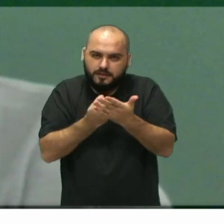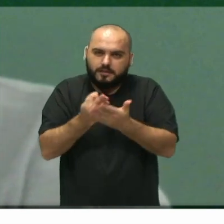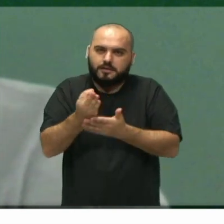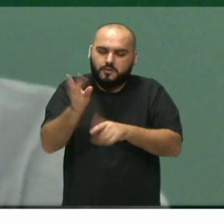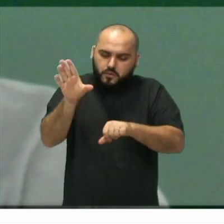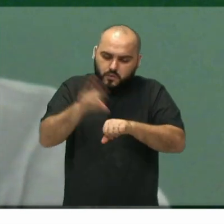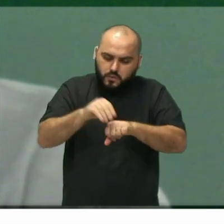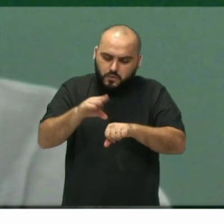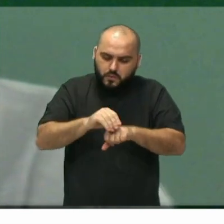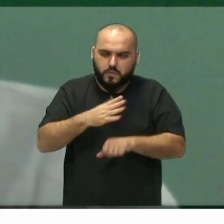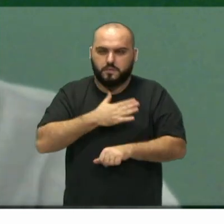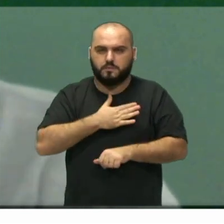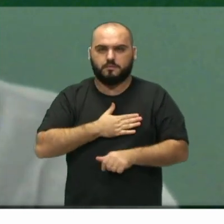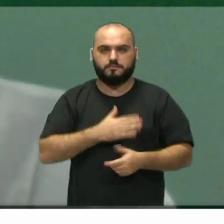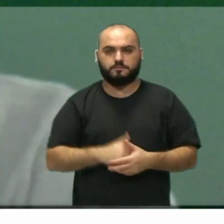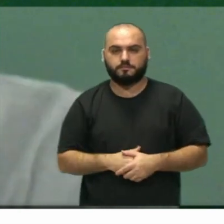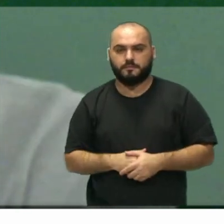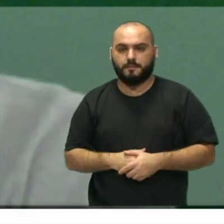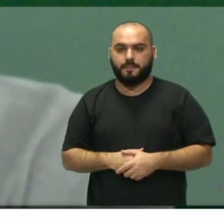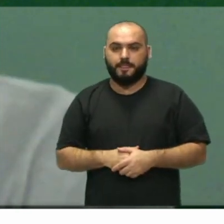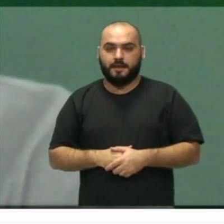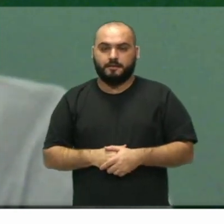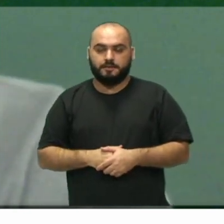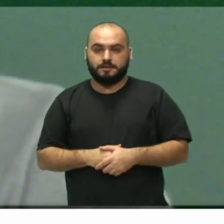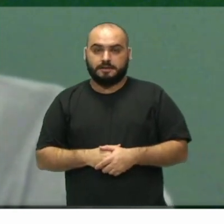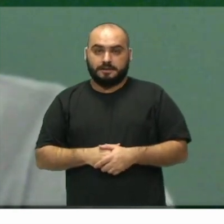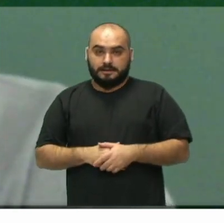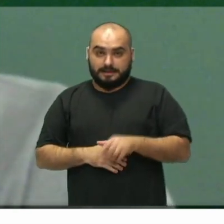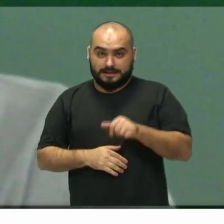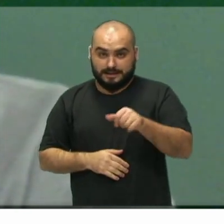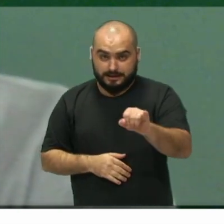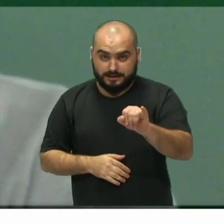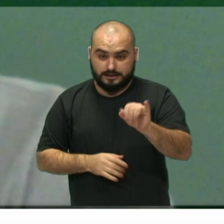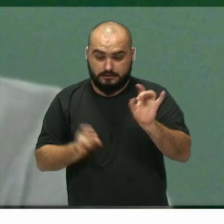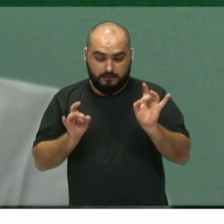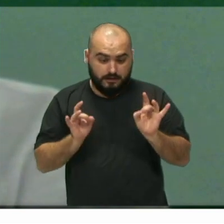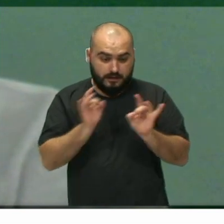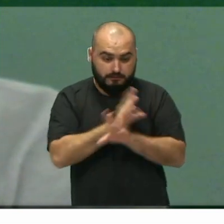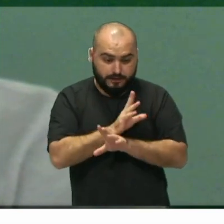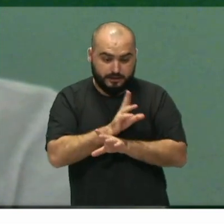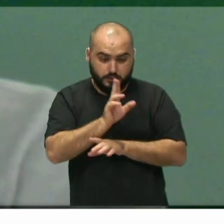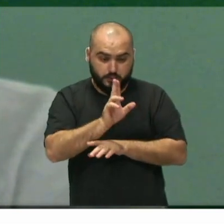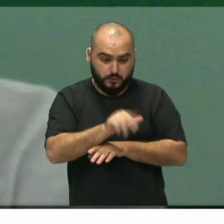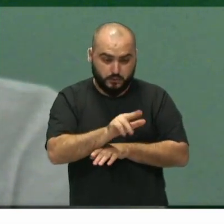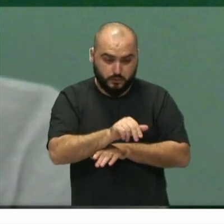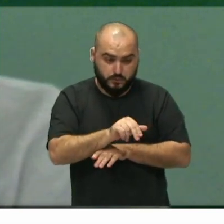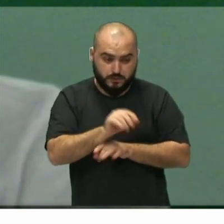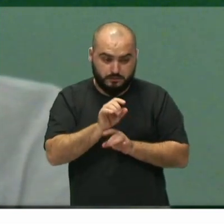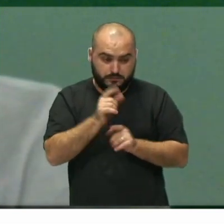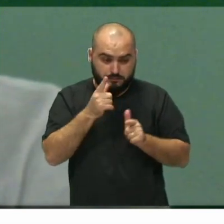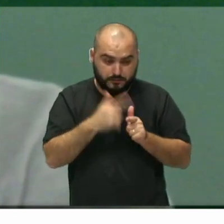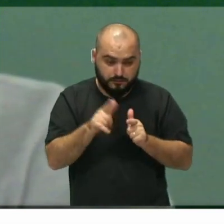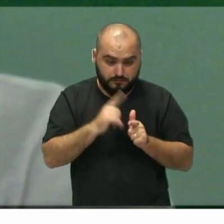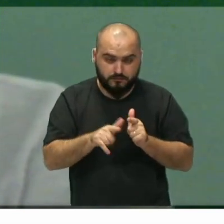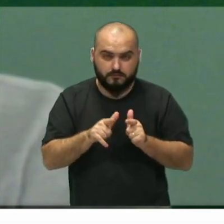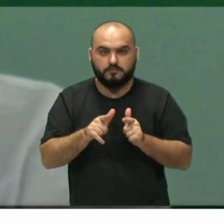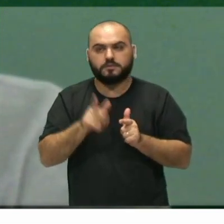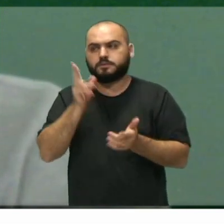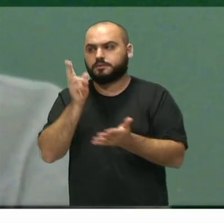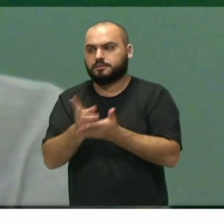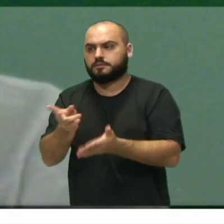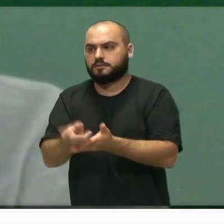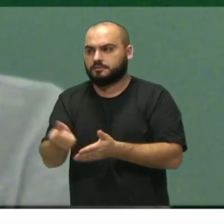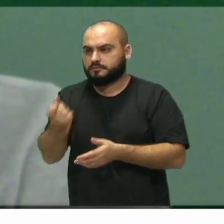autoconhecimento. Se eu não tapar os furos do meu barco, eu vou continuar com canequinha o resto da vida. Dá para tapar